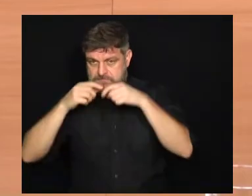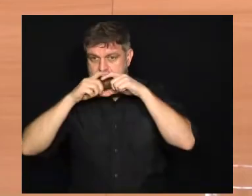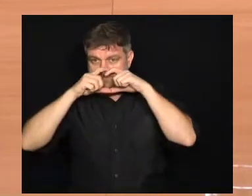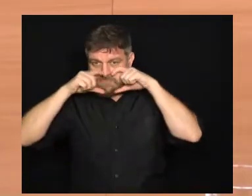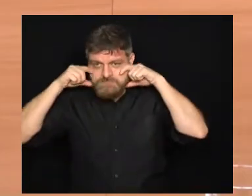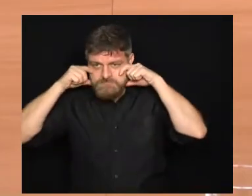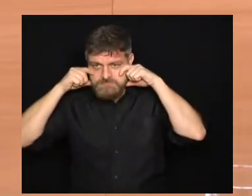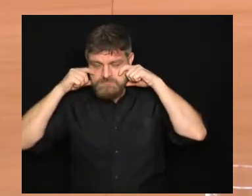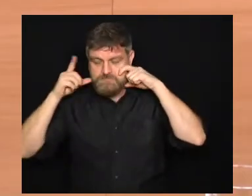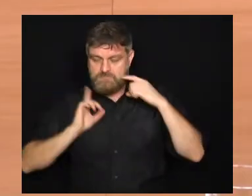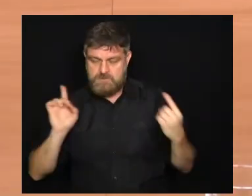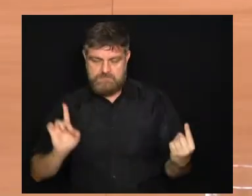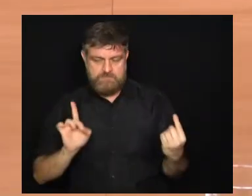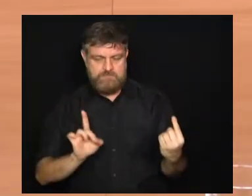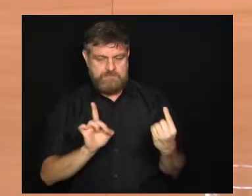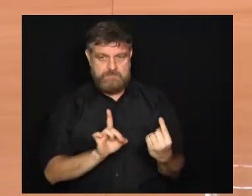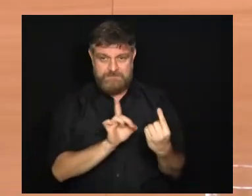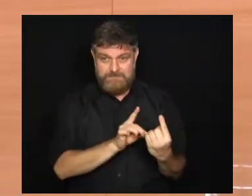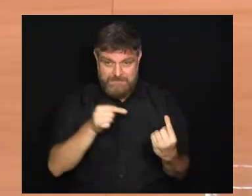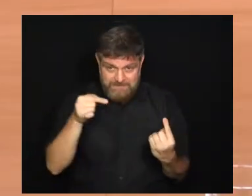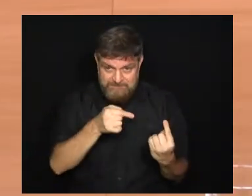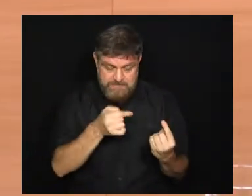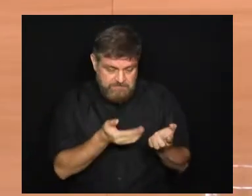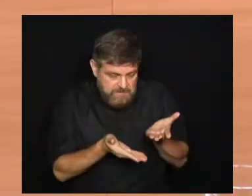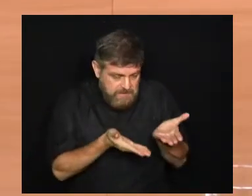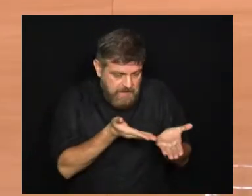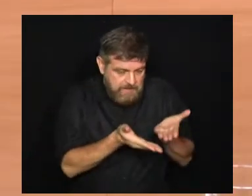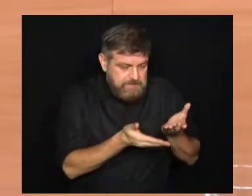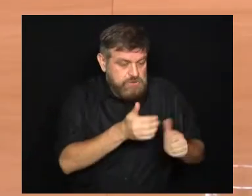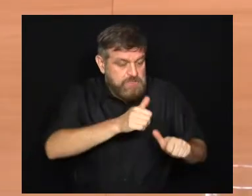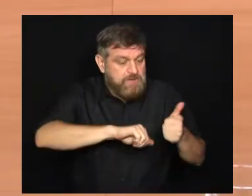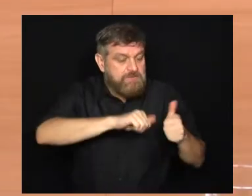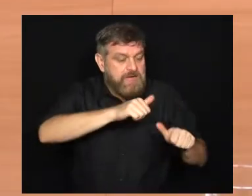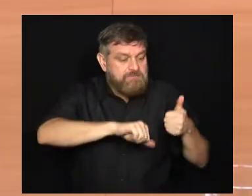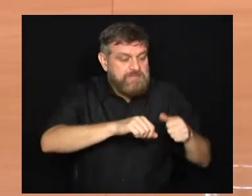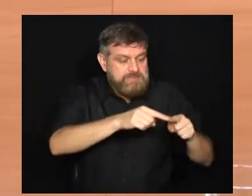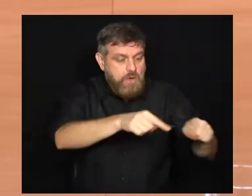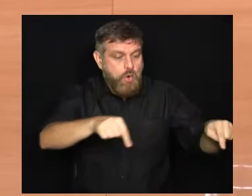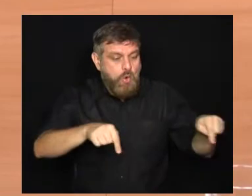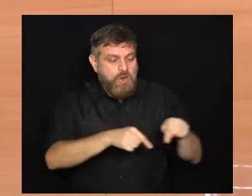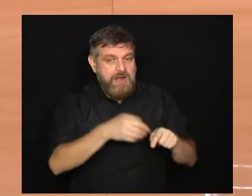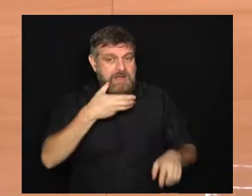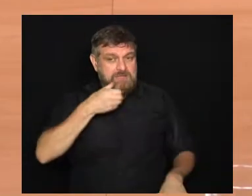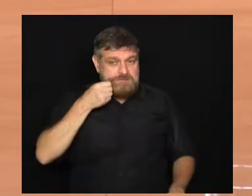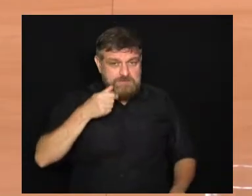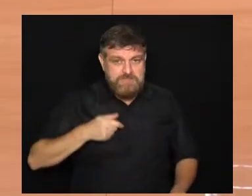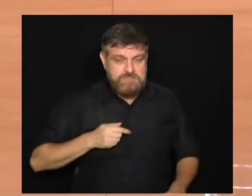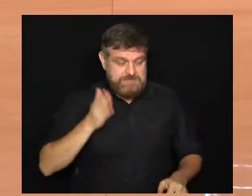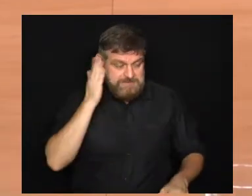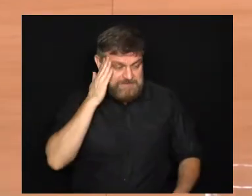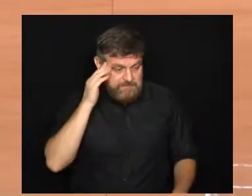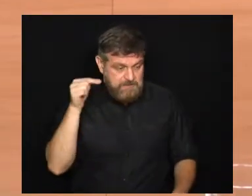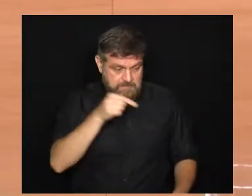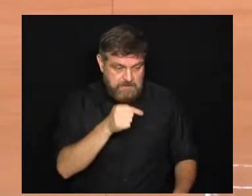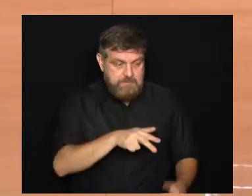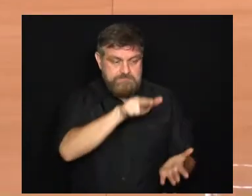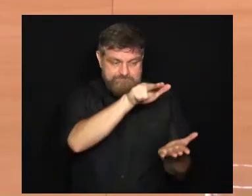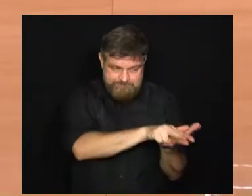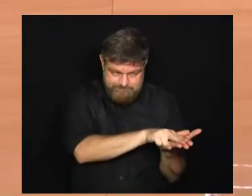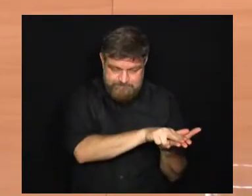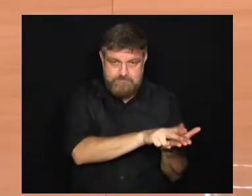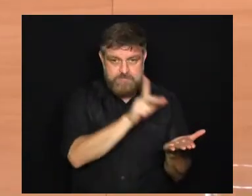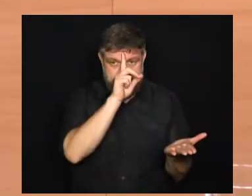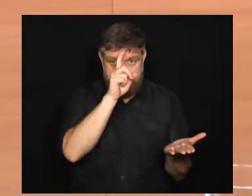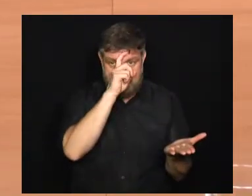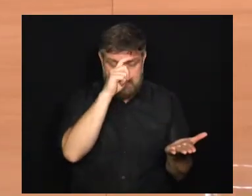máscara, vai ser atendido. E lá ele vai ser feita essa avaliação. Nessa avaliação, a gente faz aquele destino. Ou confirma-se,